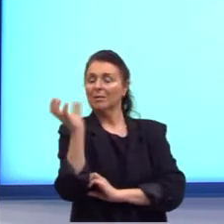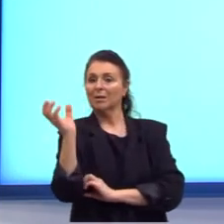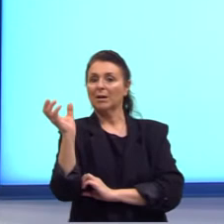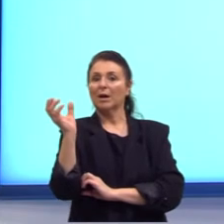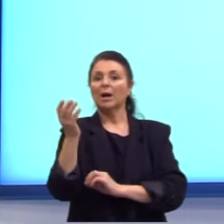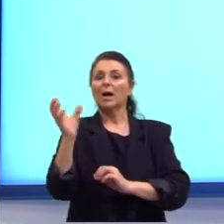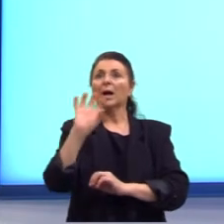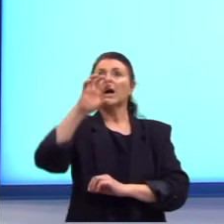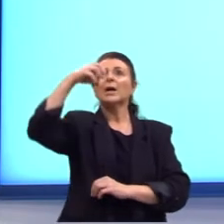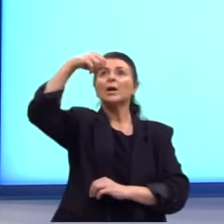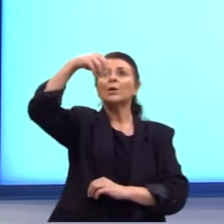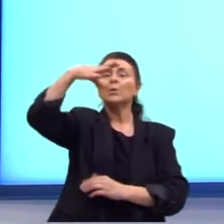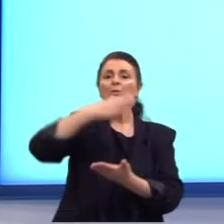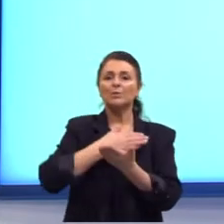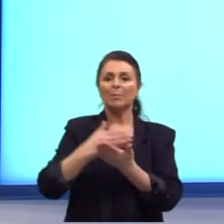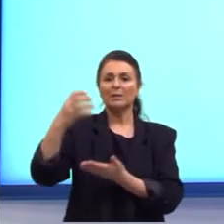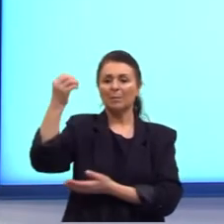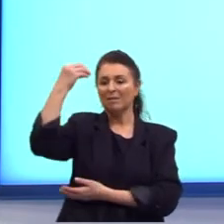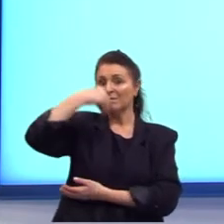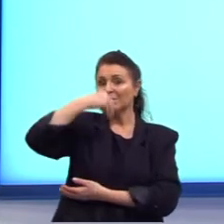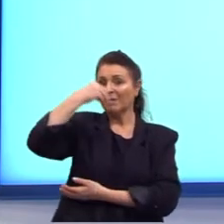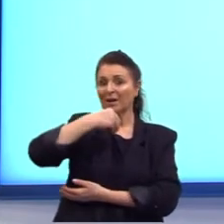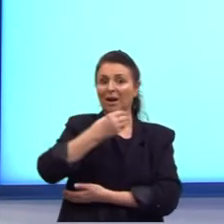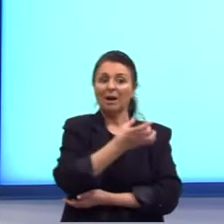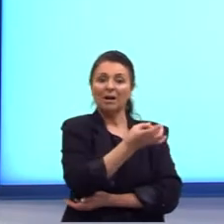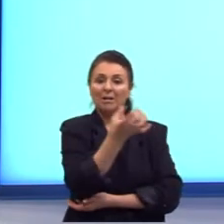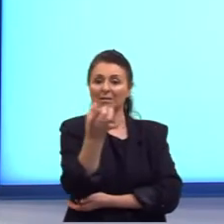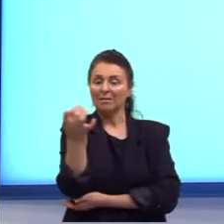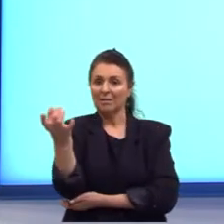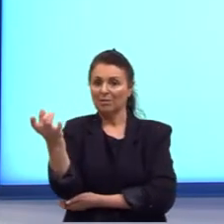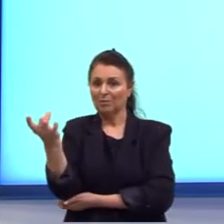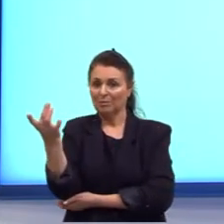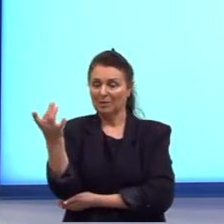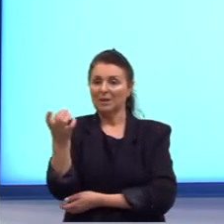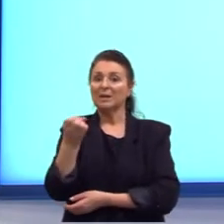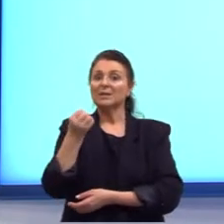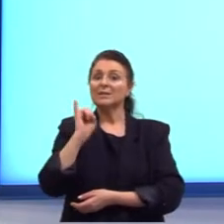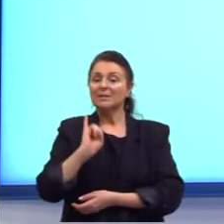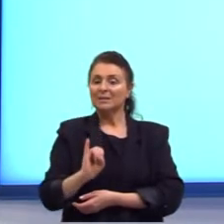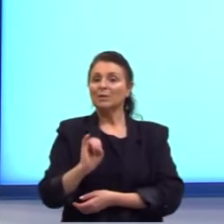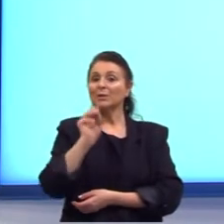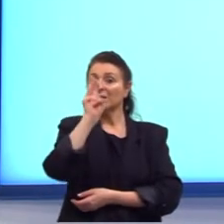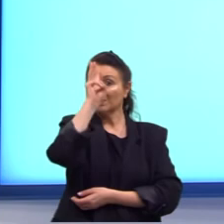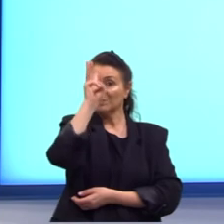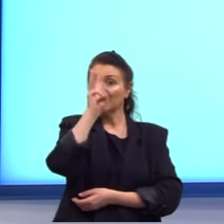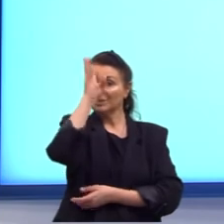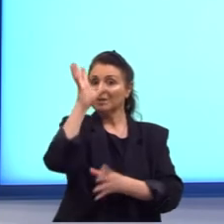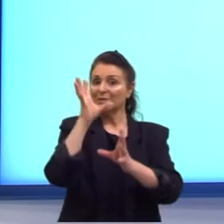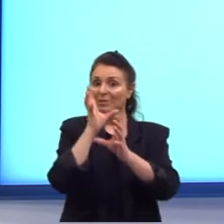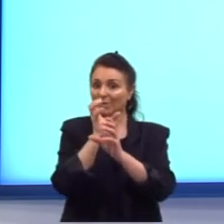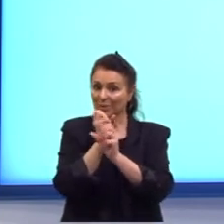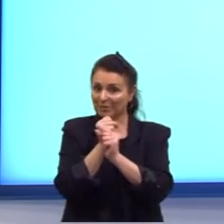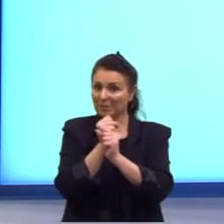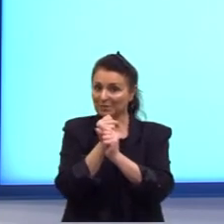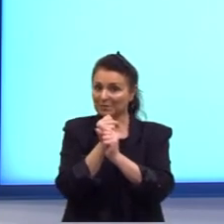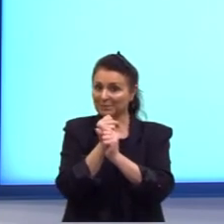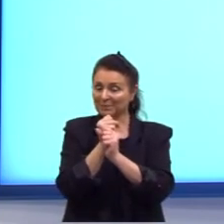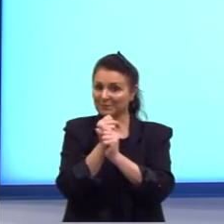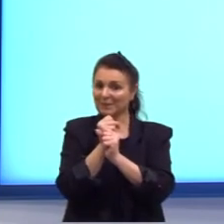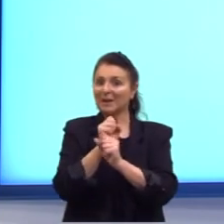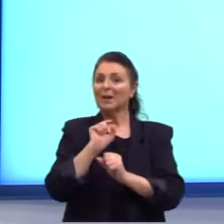da Luz emitida em cada uma delas uma vez né que todas as voltagens somadas tem de resultar